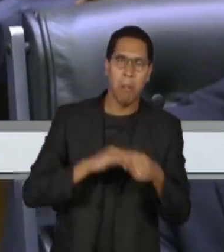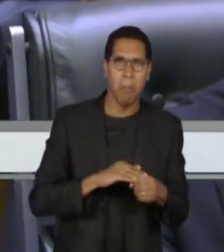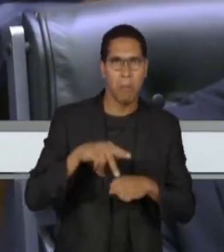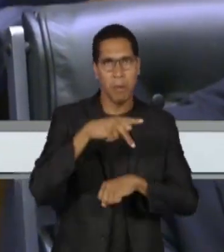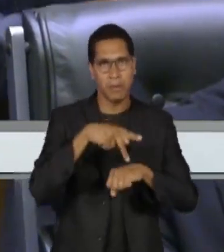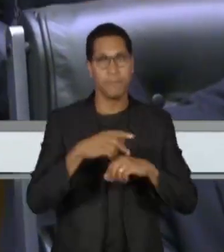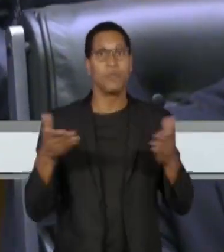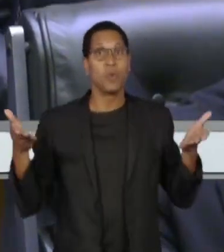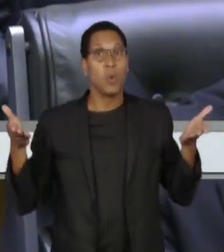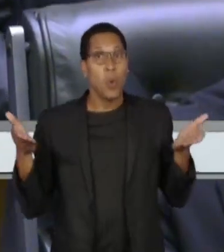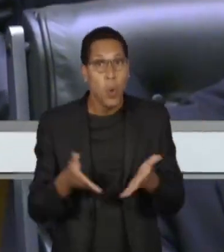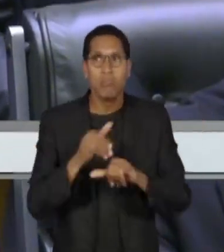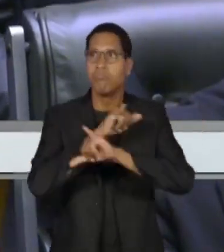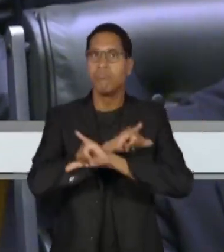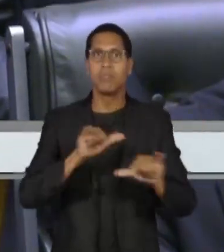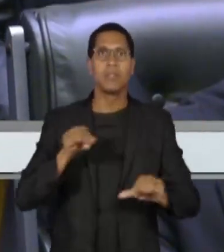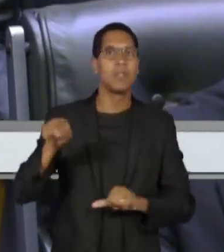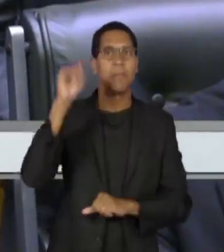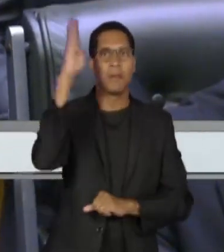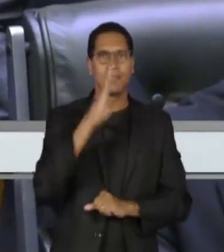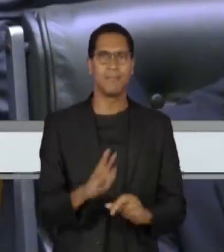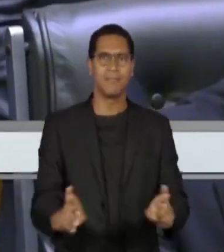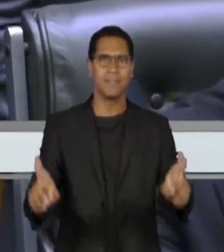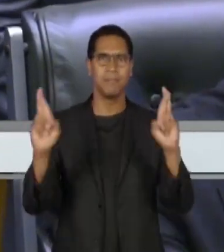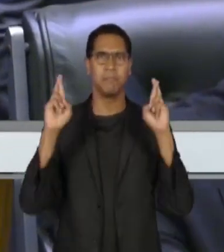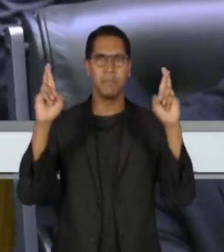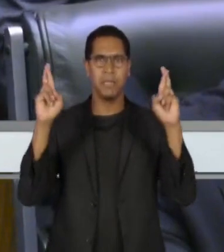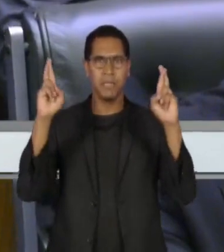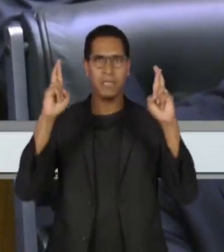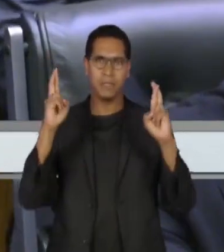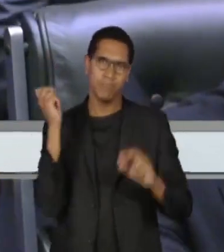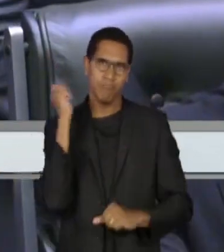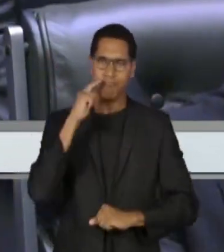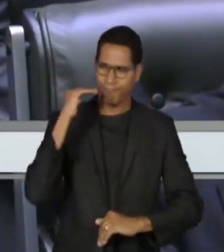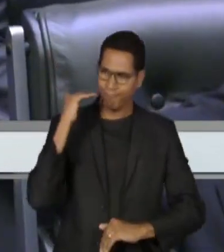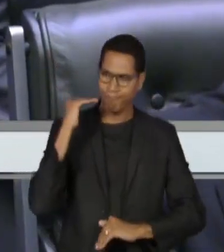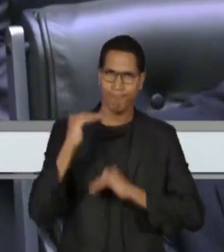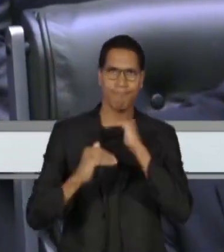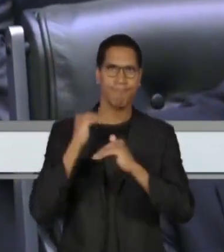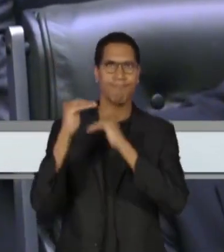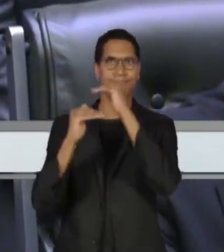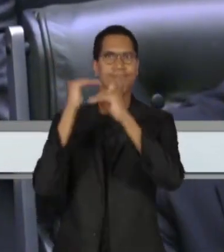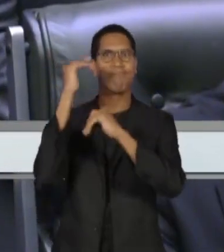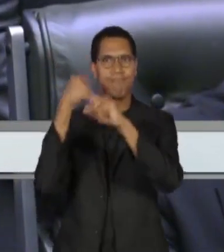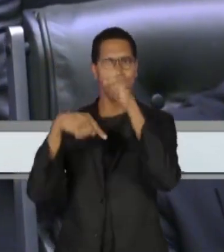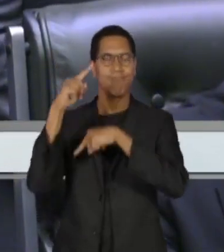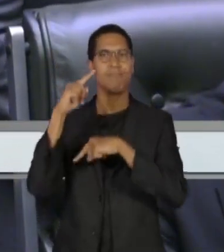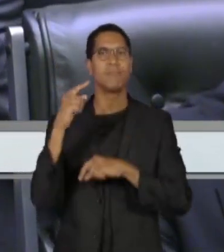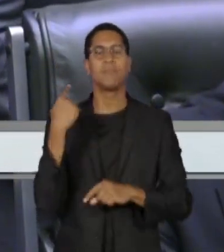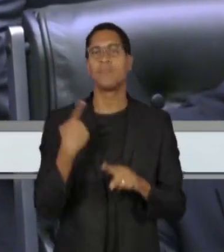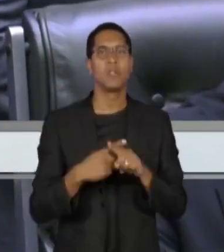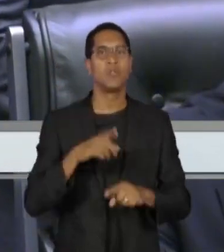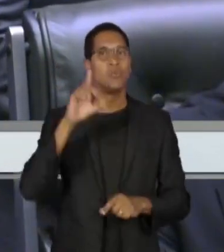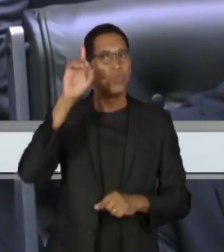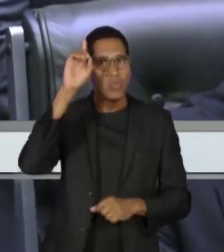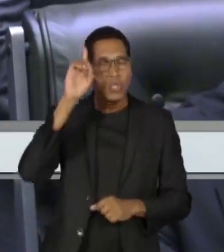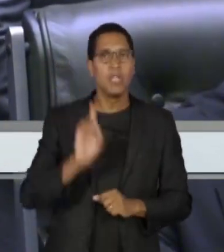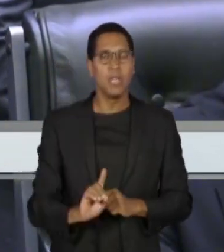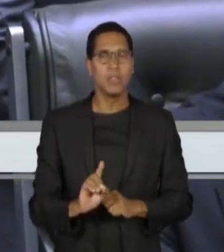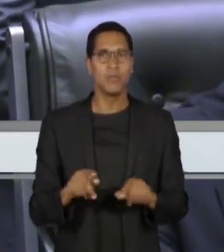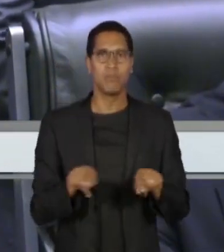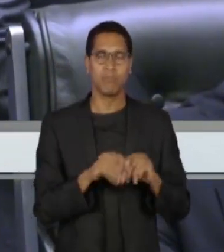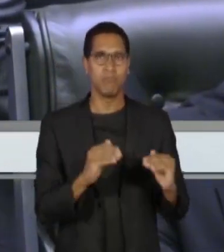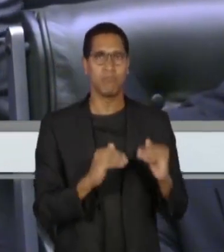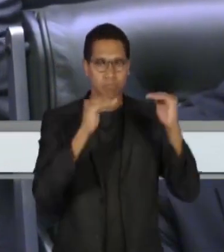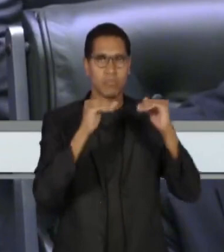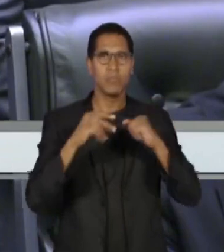nossa mensagem ao Brasil é de esperança e reconstrução. O grande edifício de direitos, de soberania e de desenvolvimento que